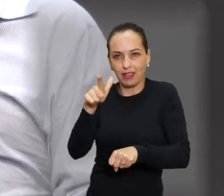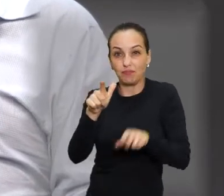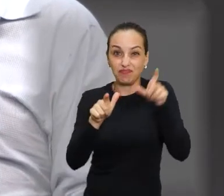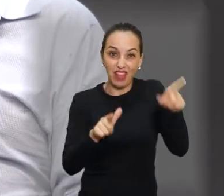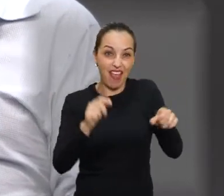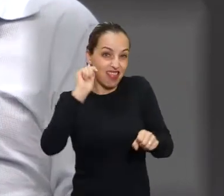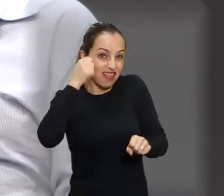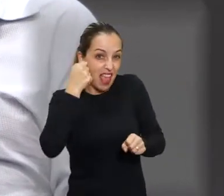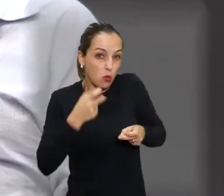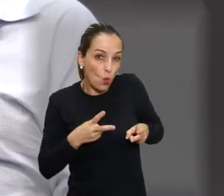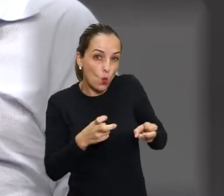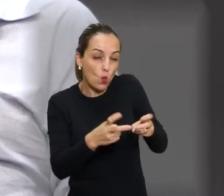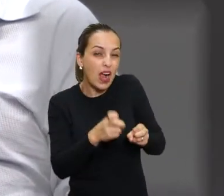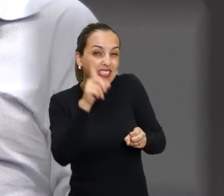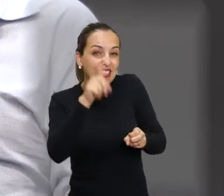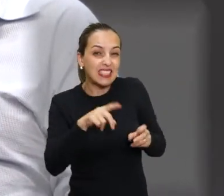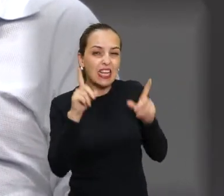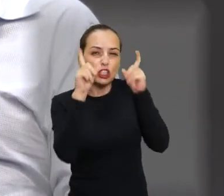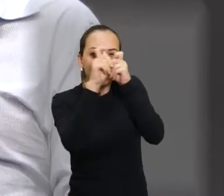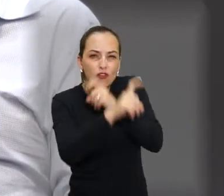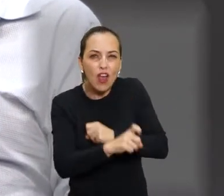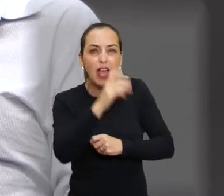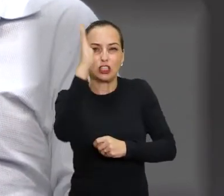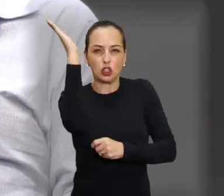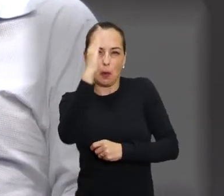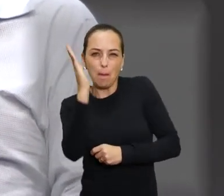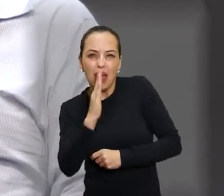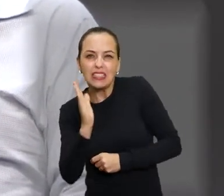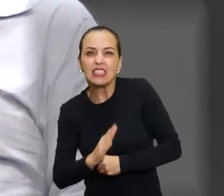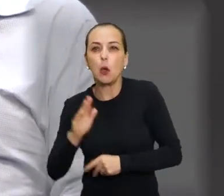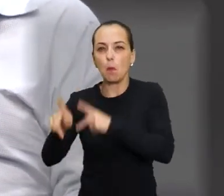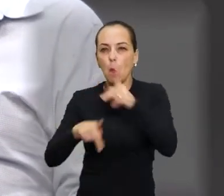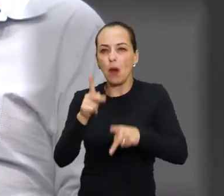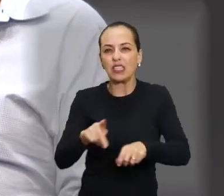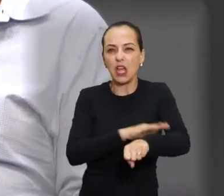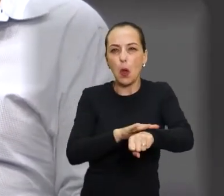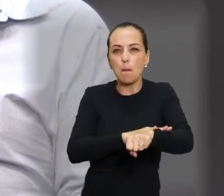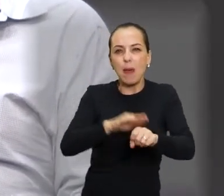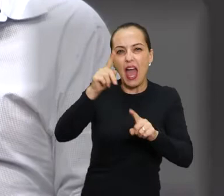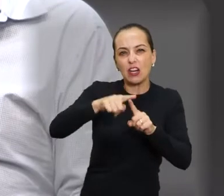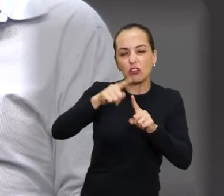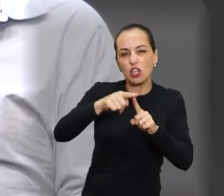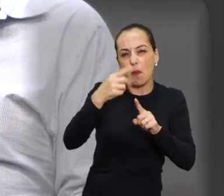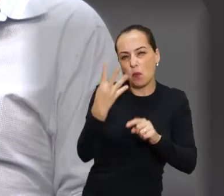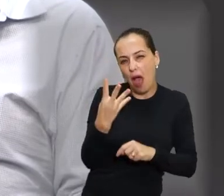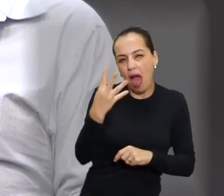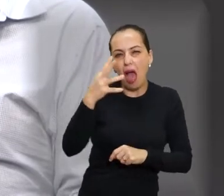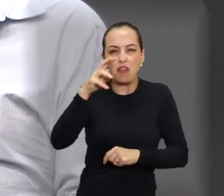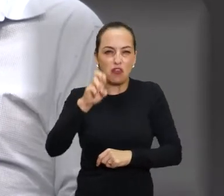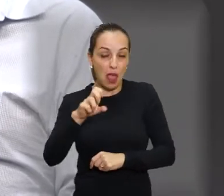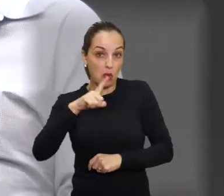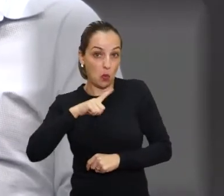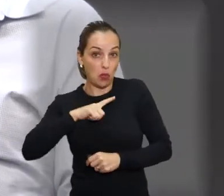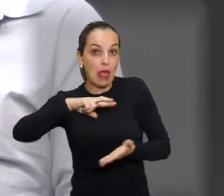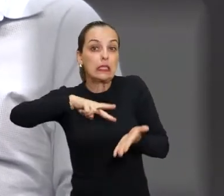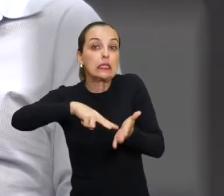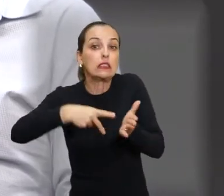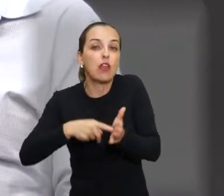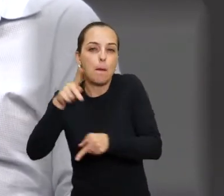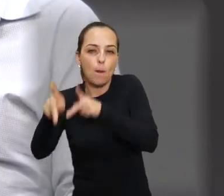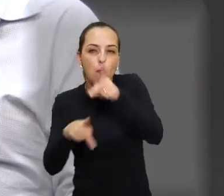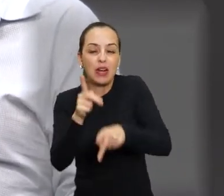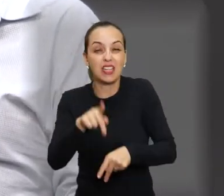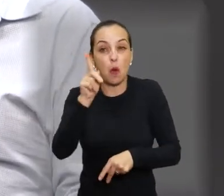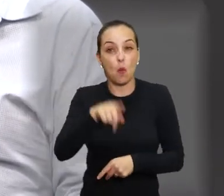a maioria dos brasileiros, eles têm uma pele que a gente considera uma pele entre tipo 4 e tipo 5, ou seja, são